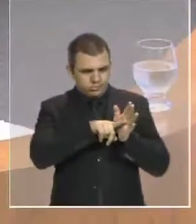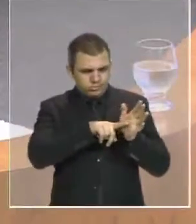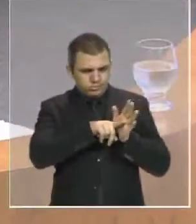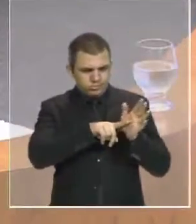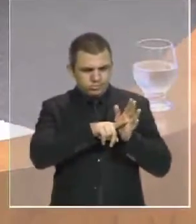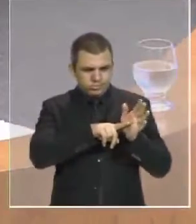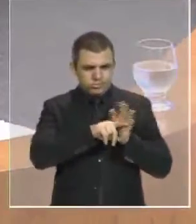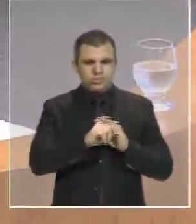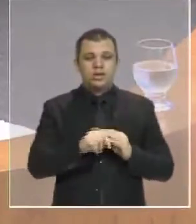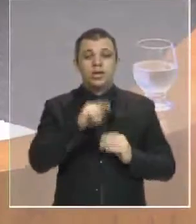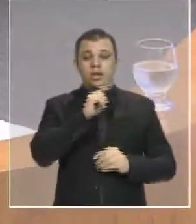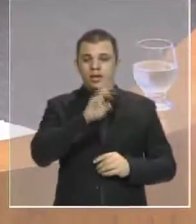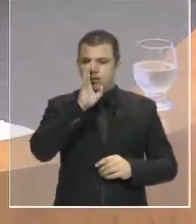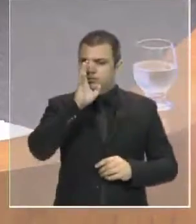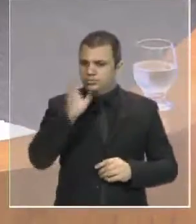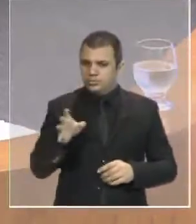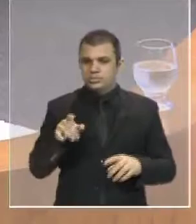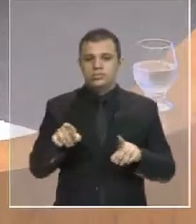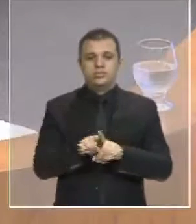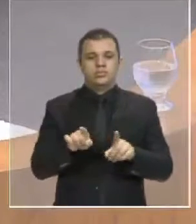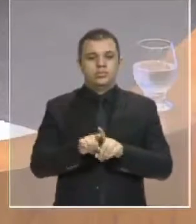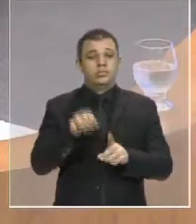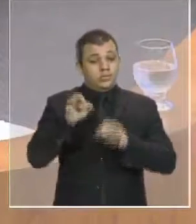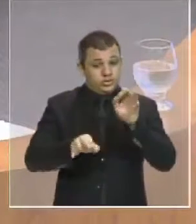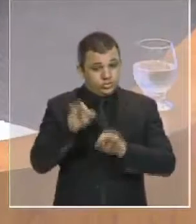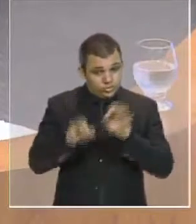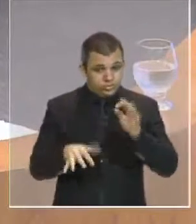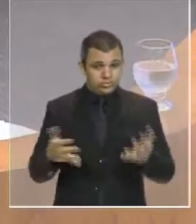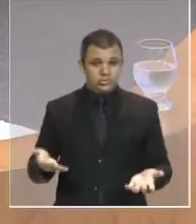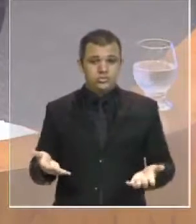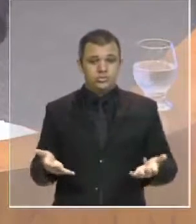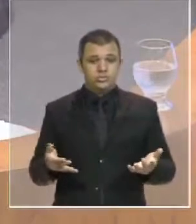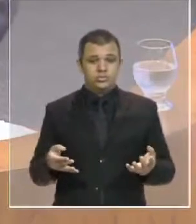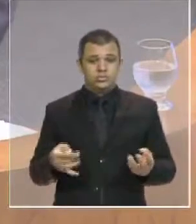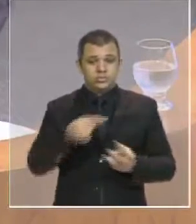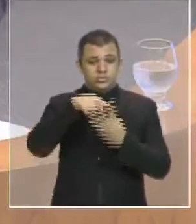acusador e juiz ao mesmo tempo.